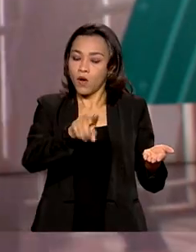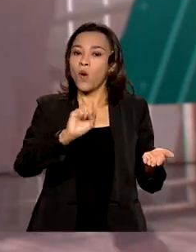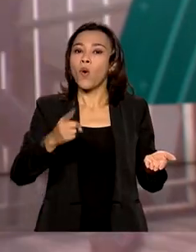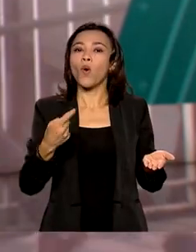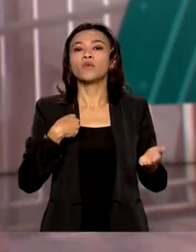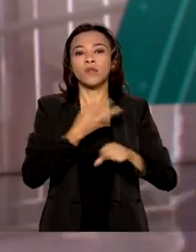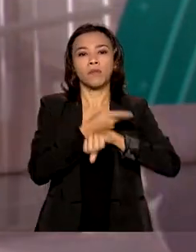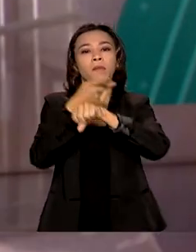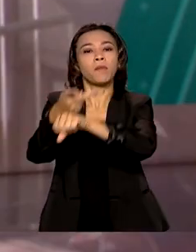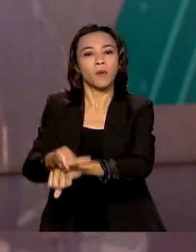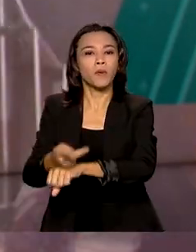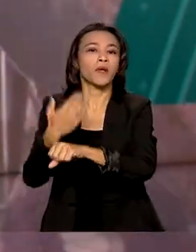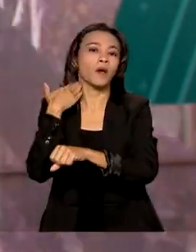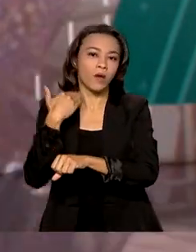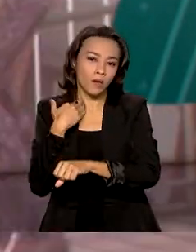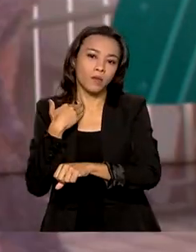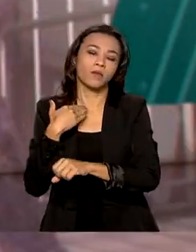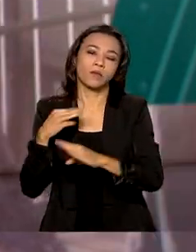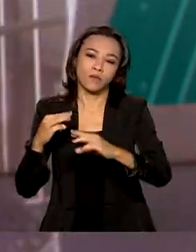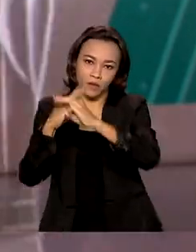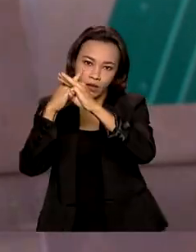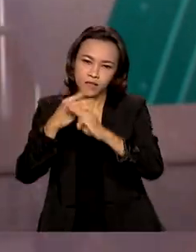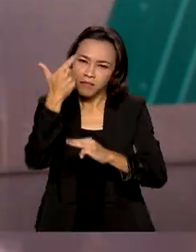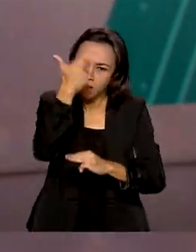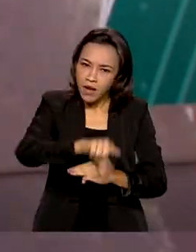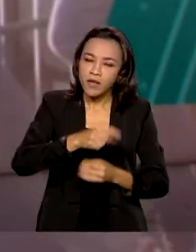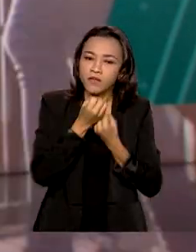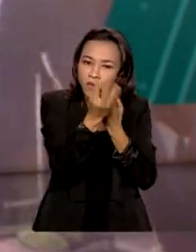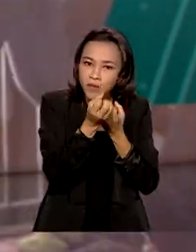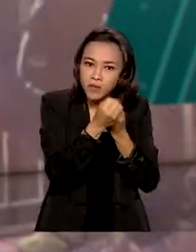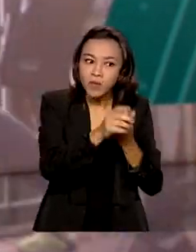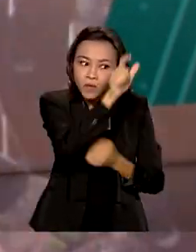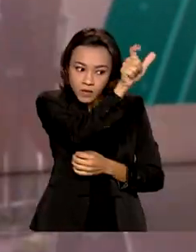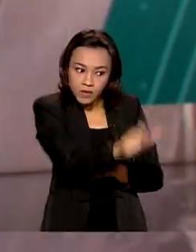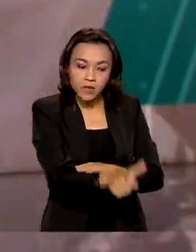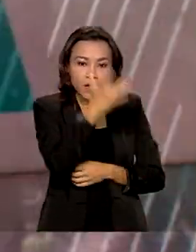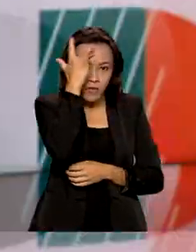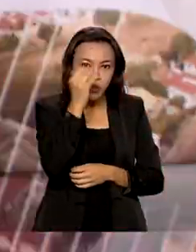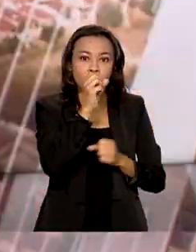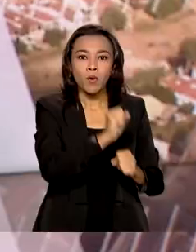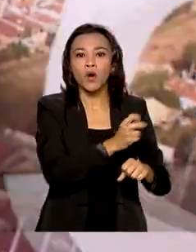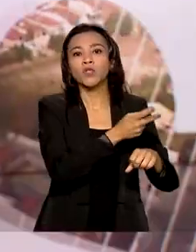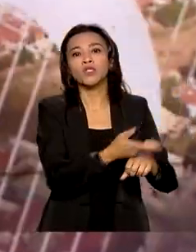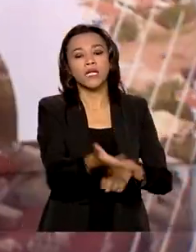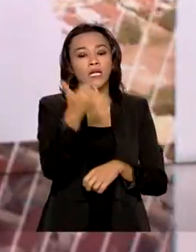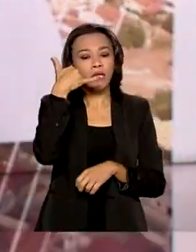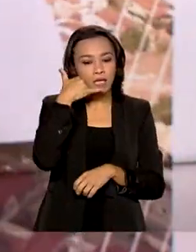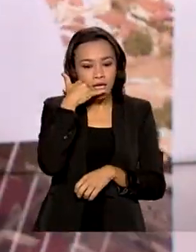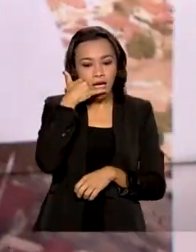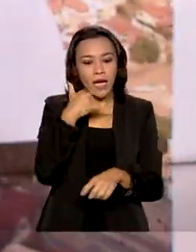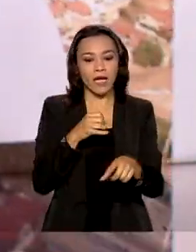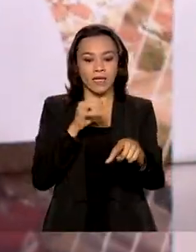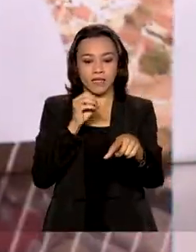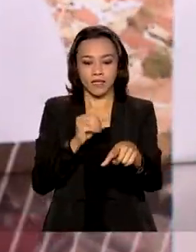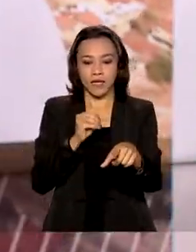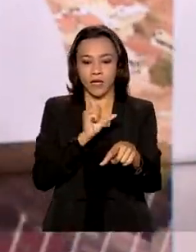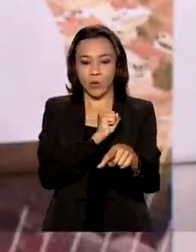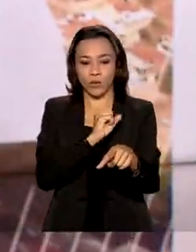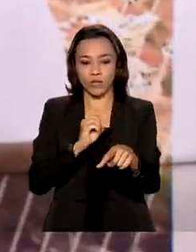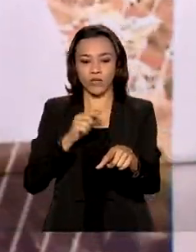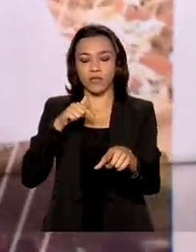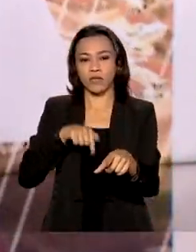de atendimento de agências da Caixa Econômica Federal para mais informações o trabalhador também pode ligar para o telefone 0800